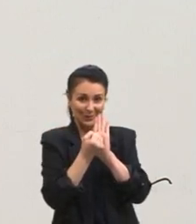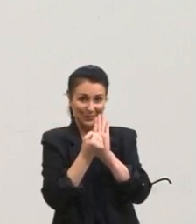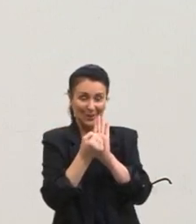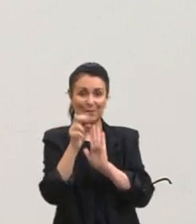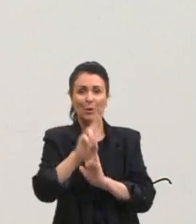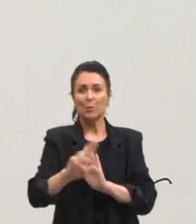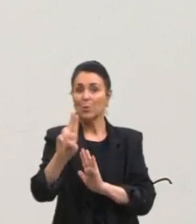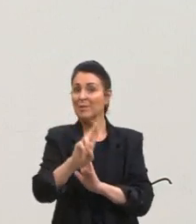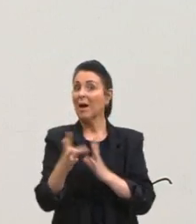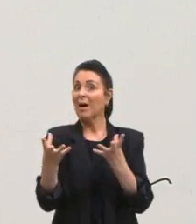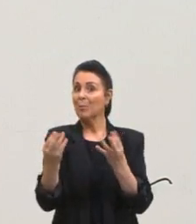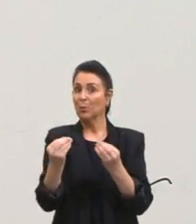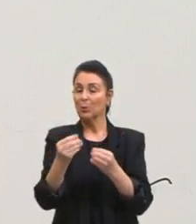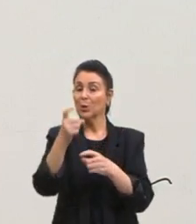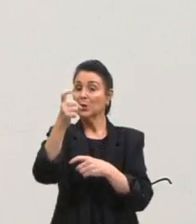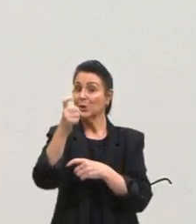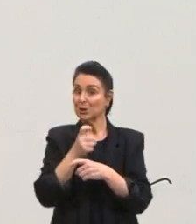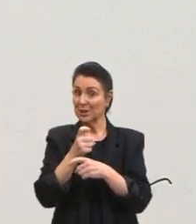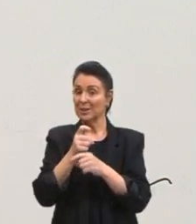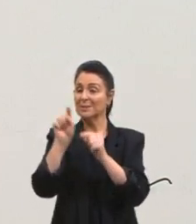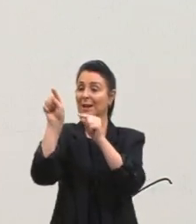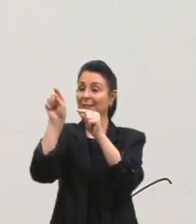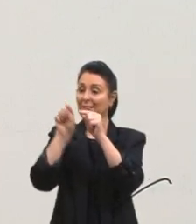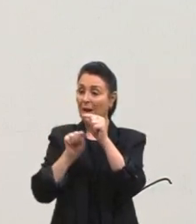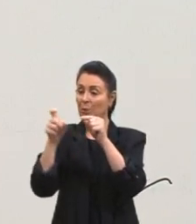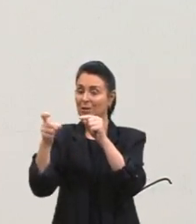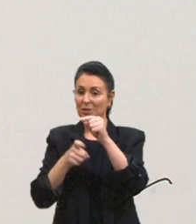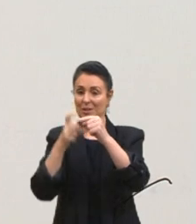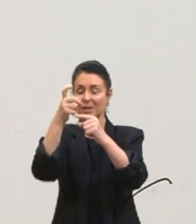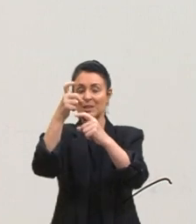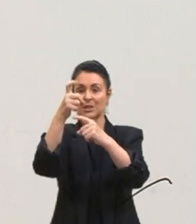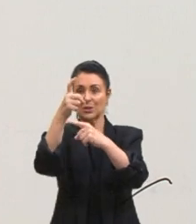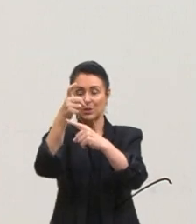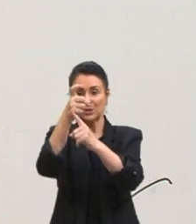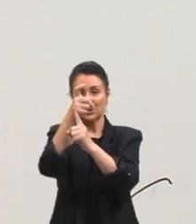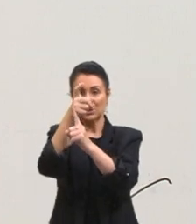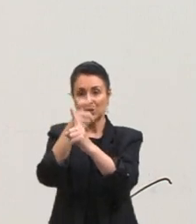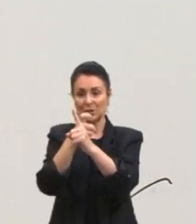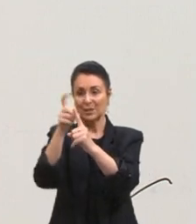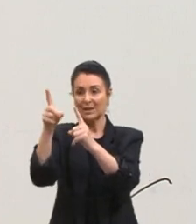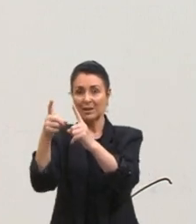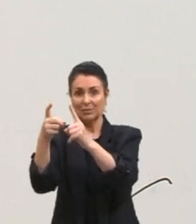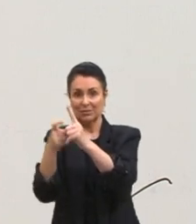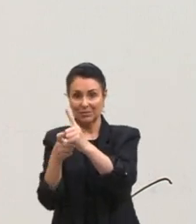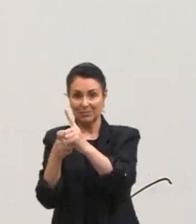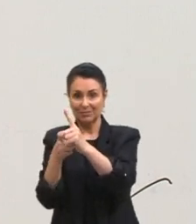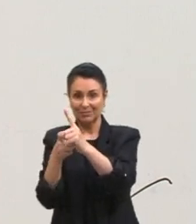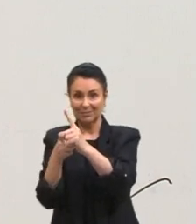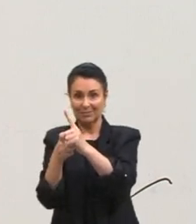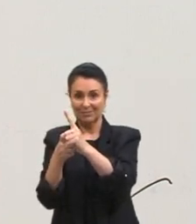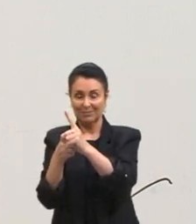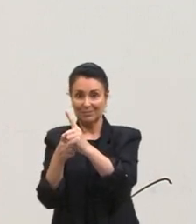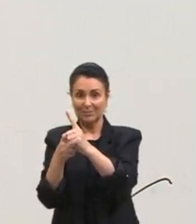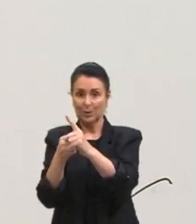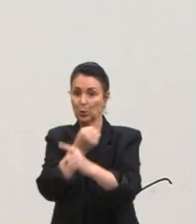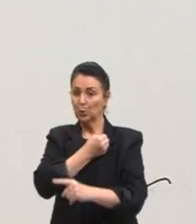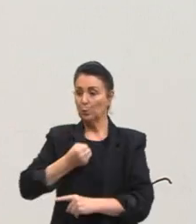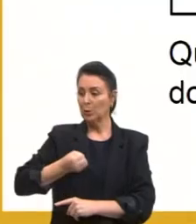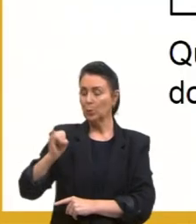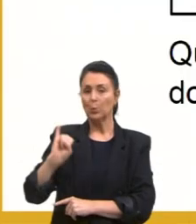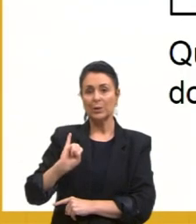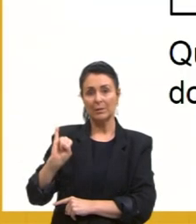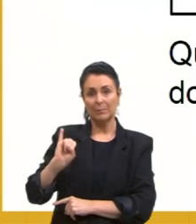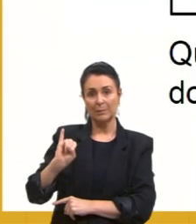utilizar muito ele, X tal que X é ímpar, X tal que X é ímpar,